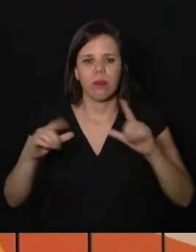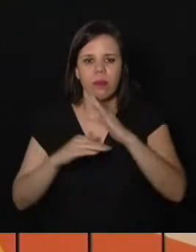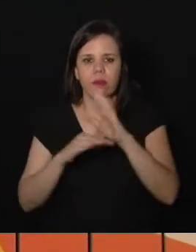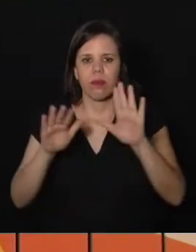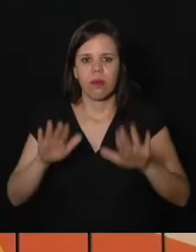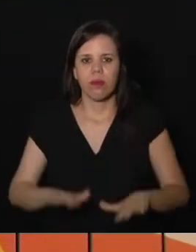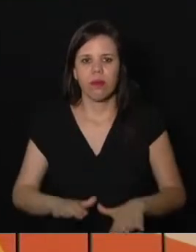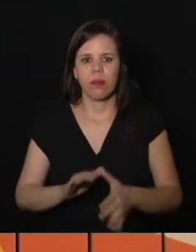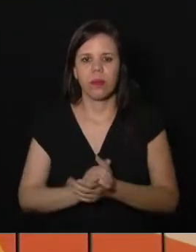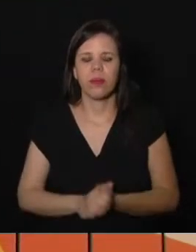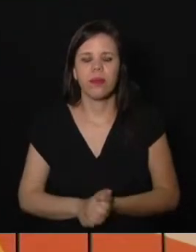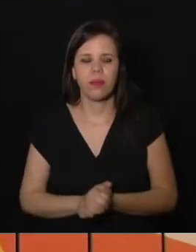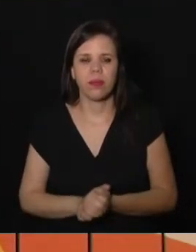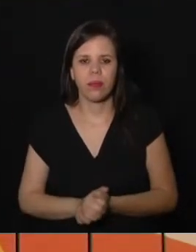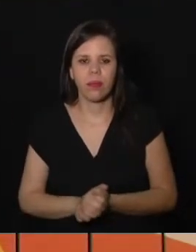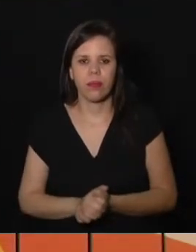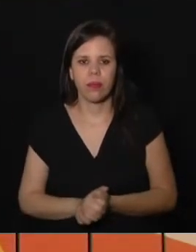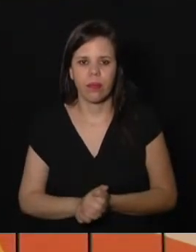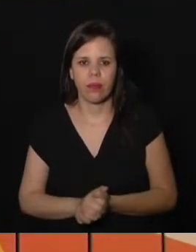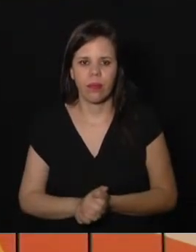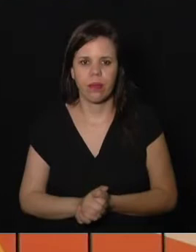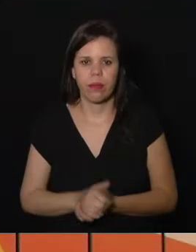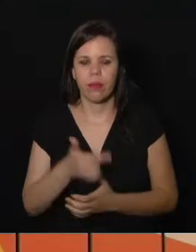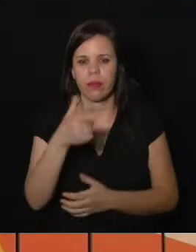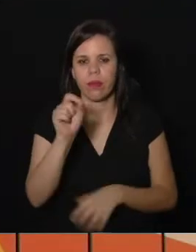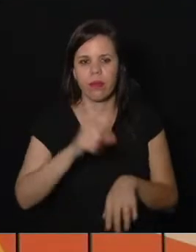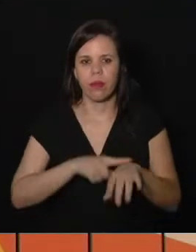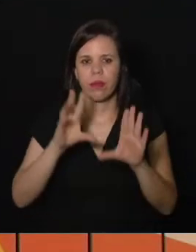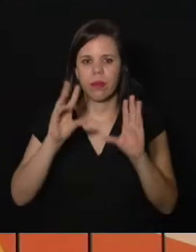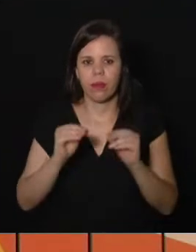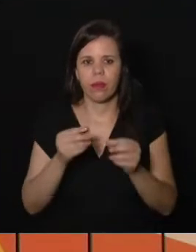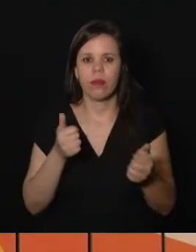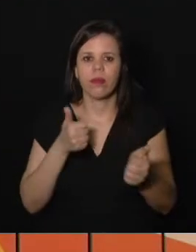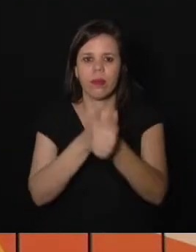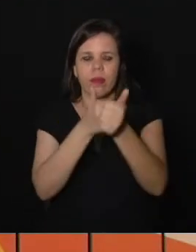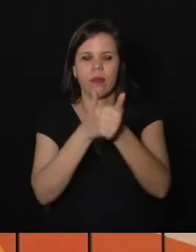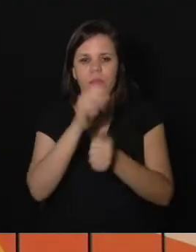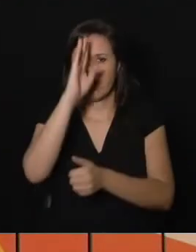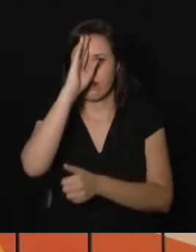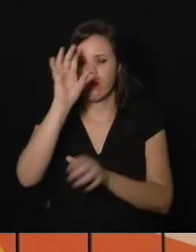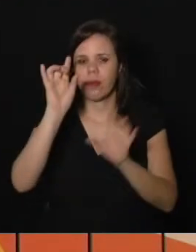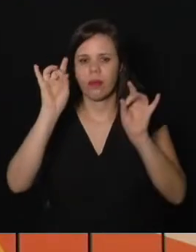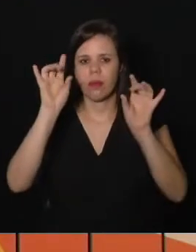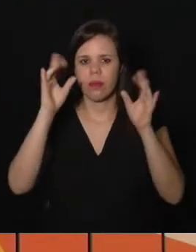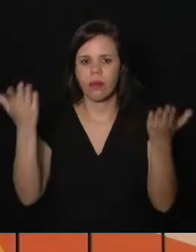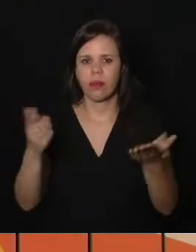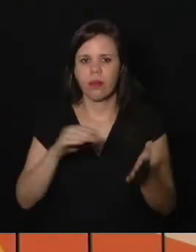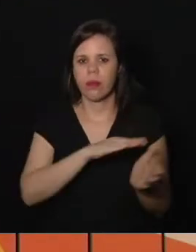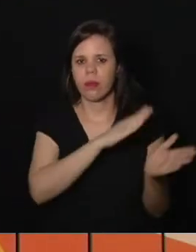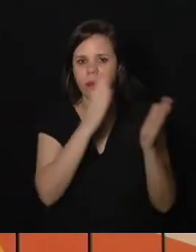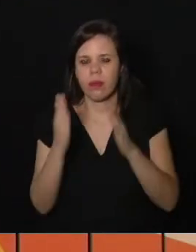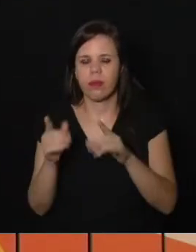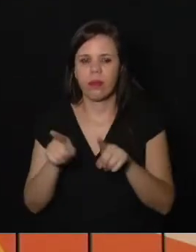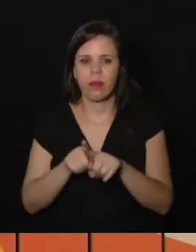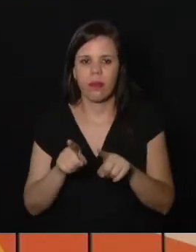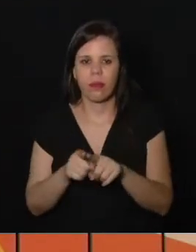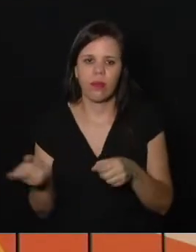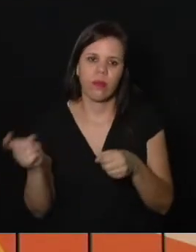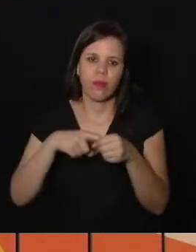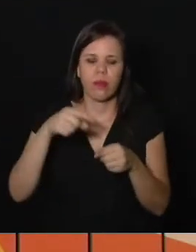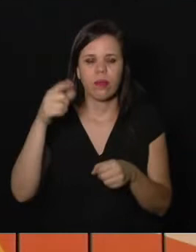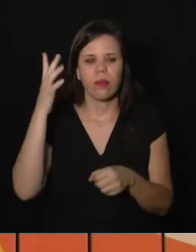Câmara Notícia fica por aqui. Às 10 horas da noite você acompanha as principais notícias do dia. Eu volto amanhã